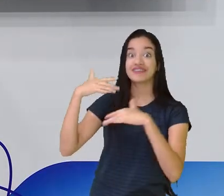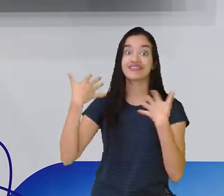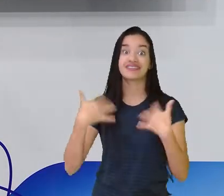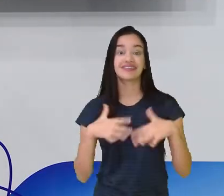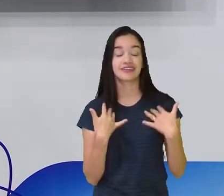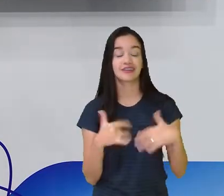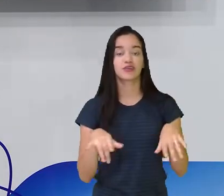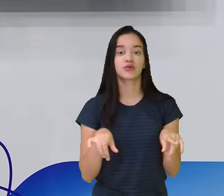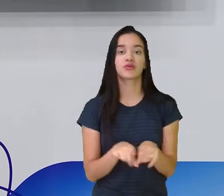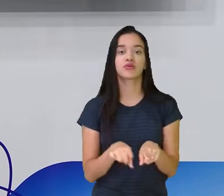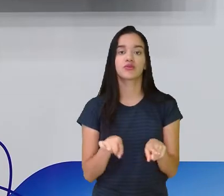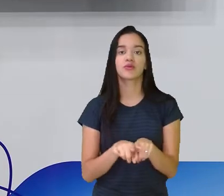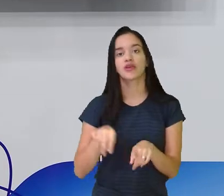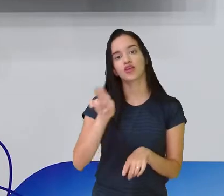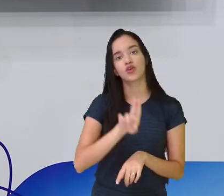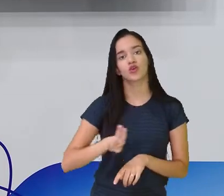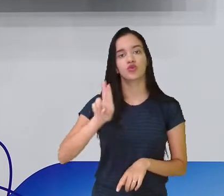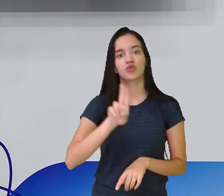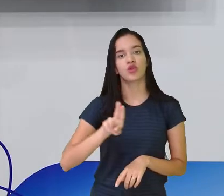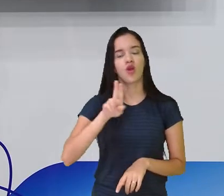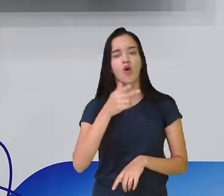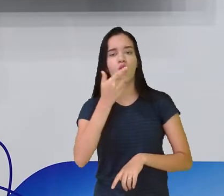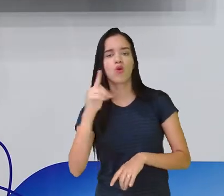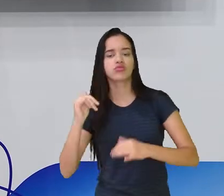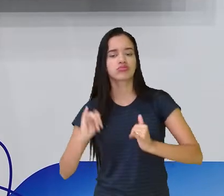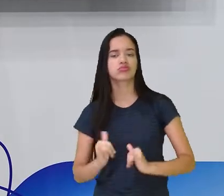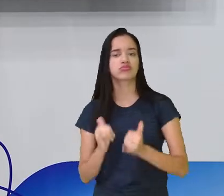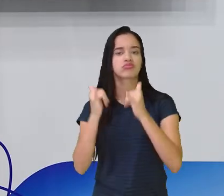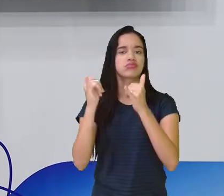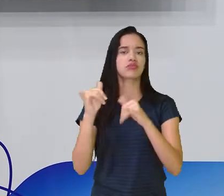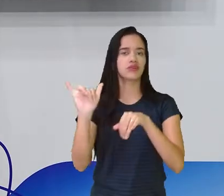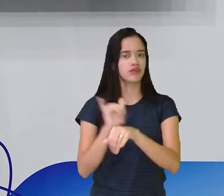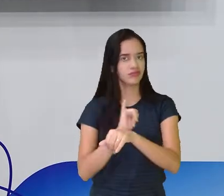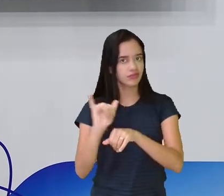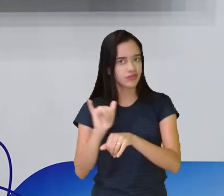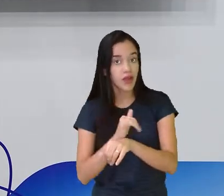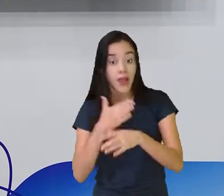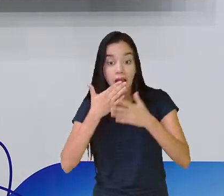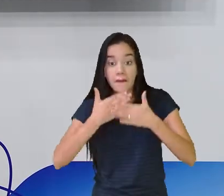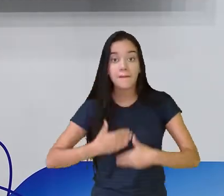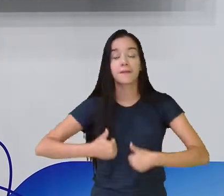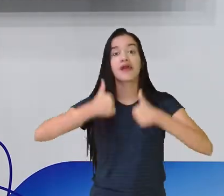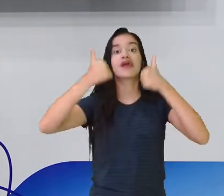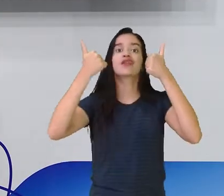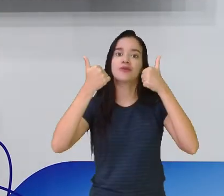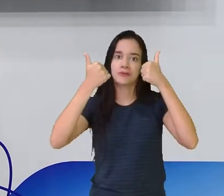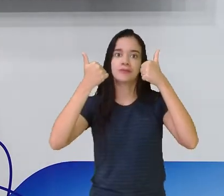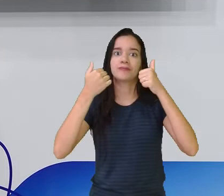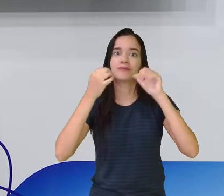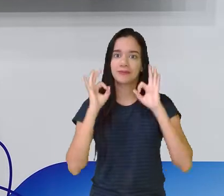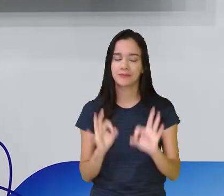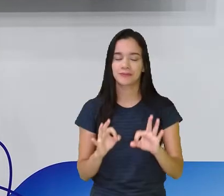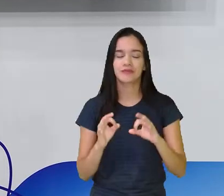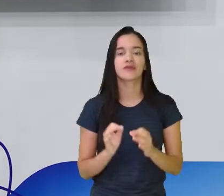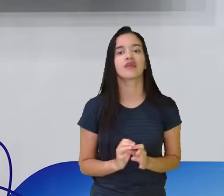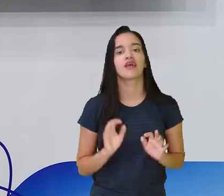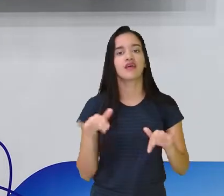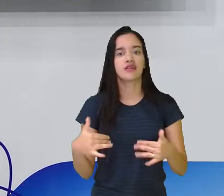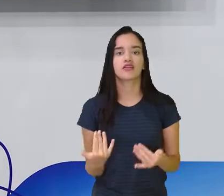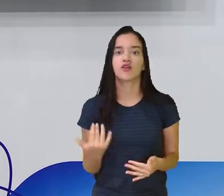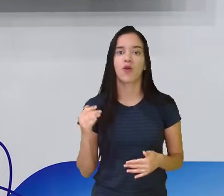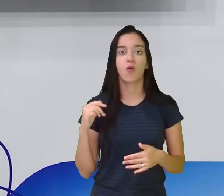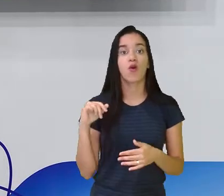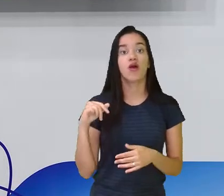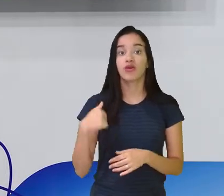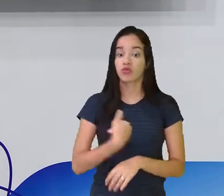Tem transporte público que utiliza outras fontes de energia bem melhores do que a do combustível fóssil, tá? Então, como eu já